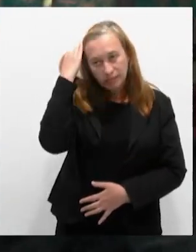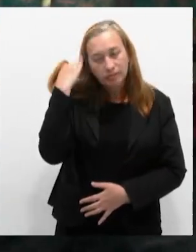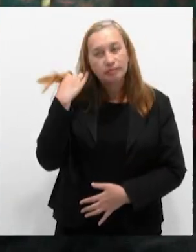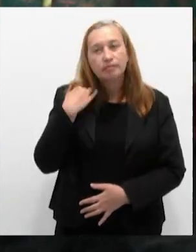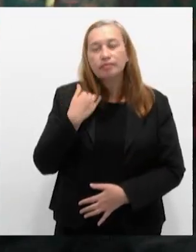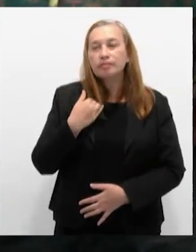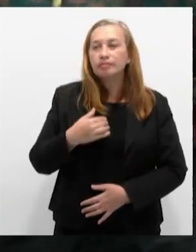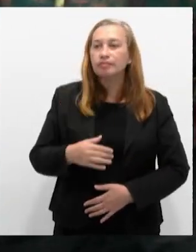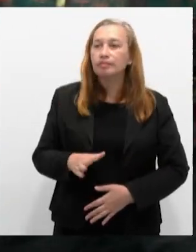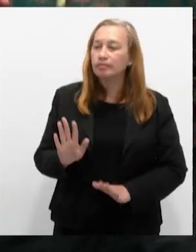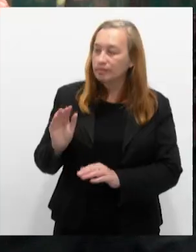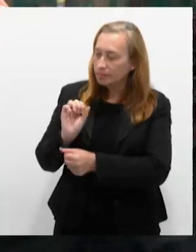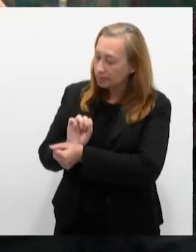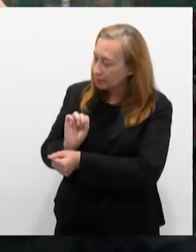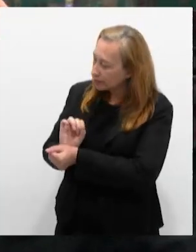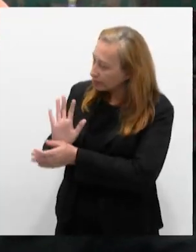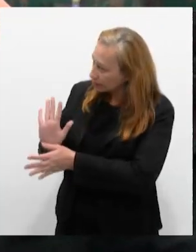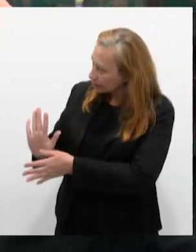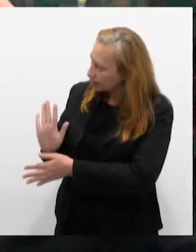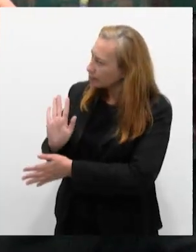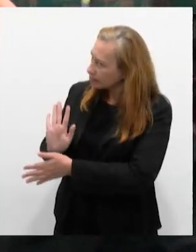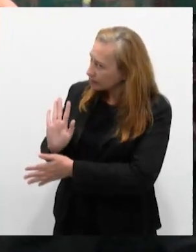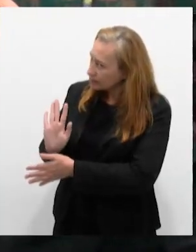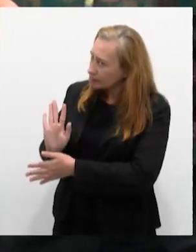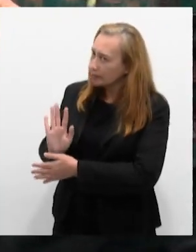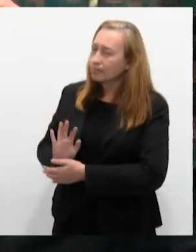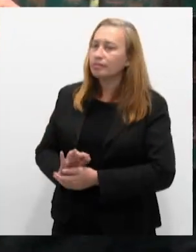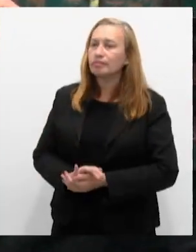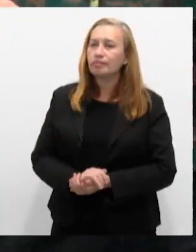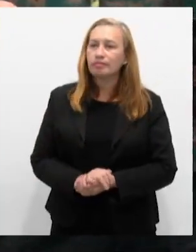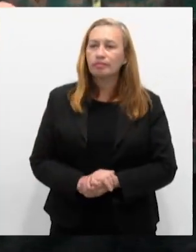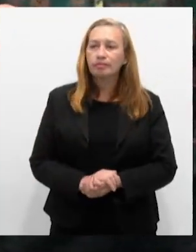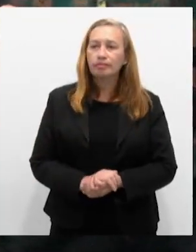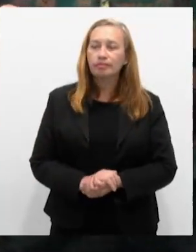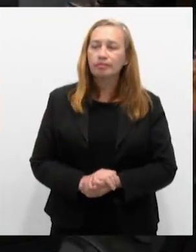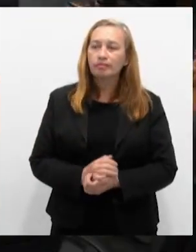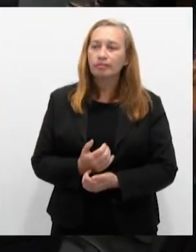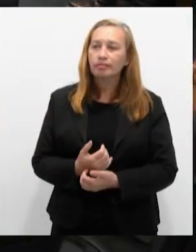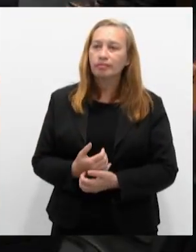Espera aí, meu filho. Calma. É o líder.